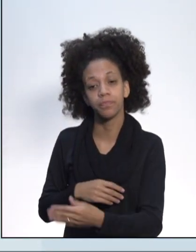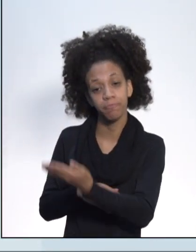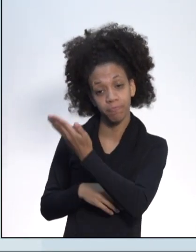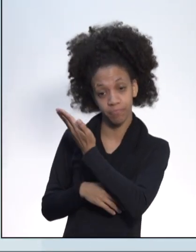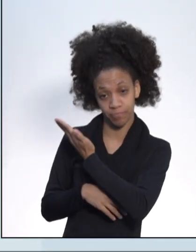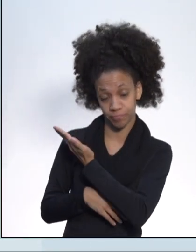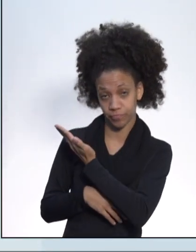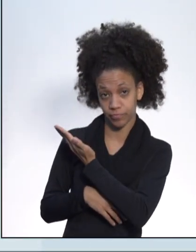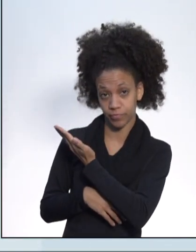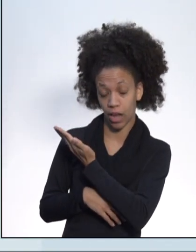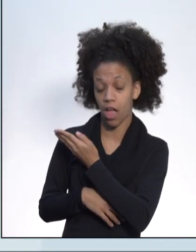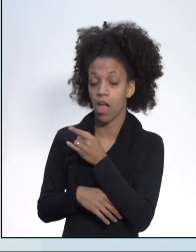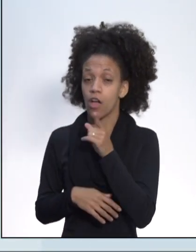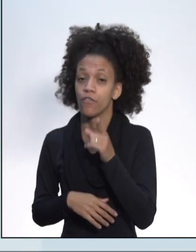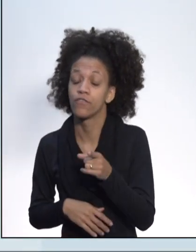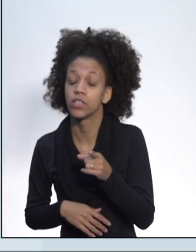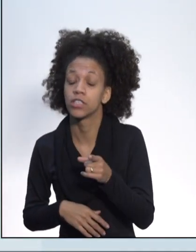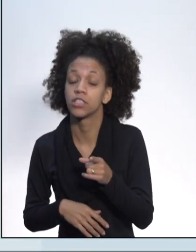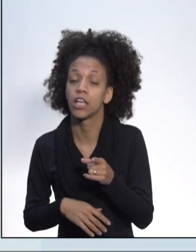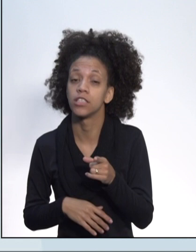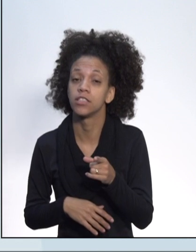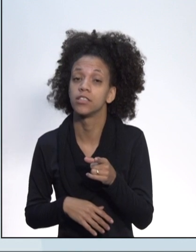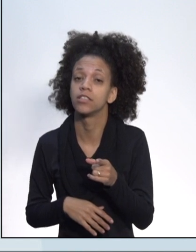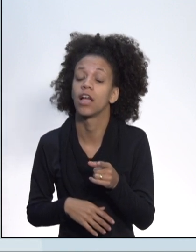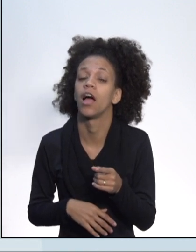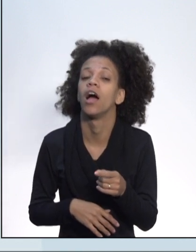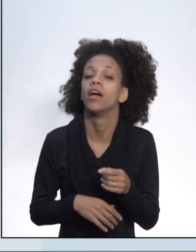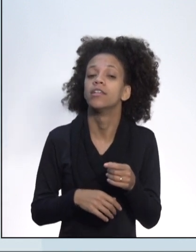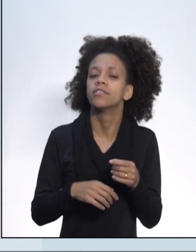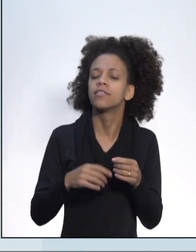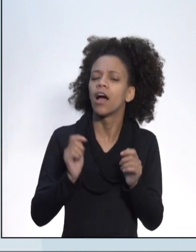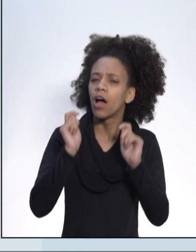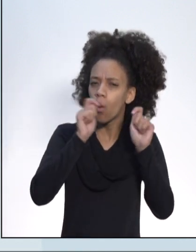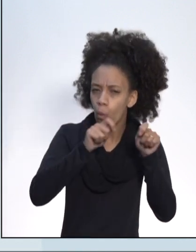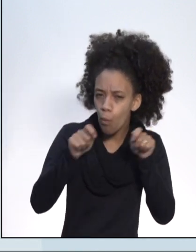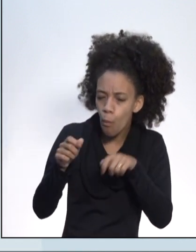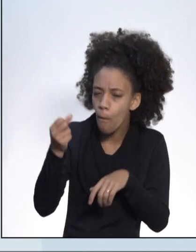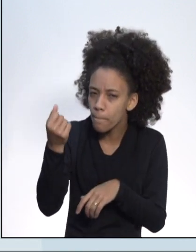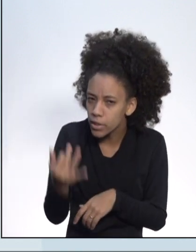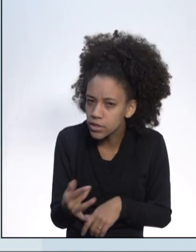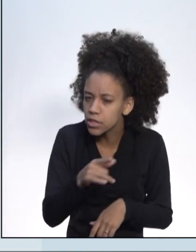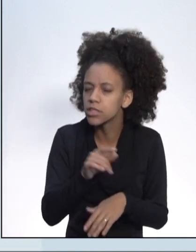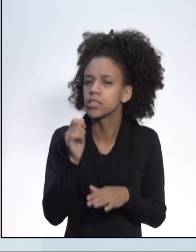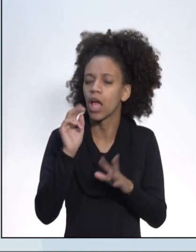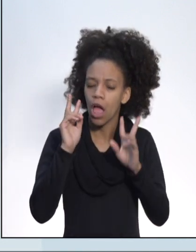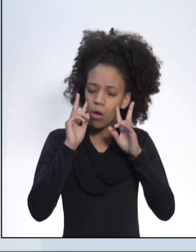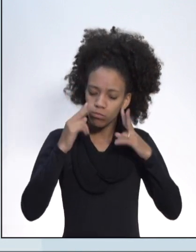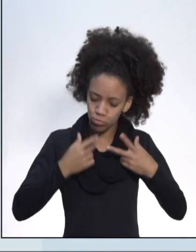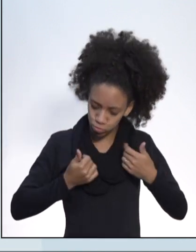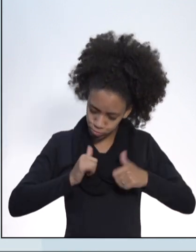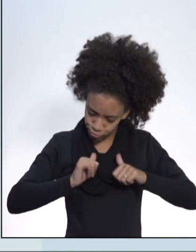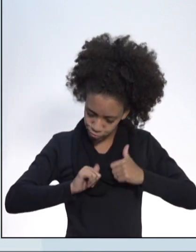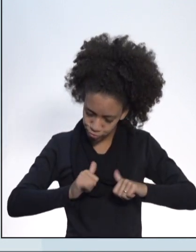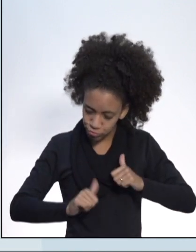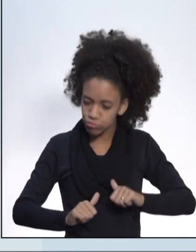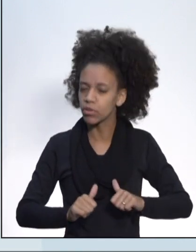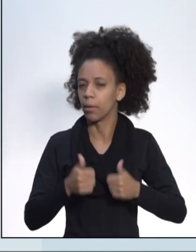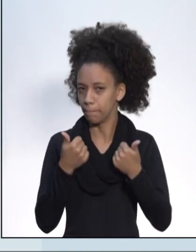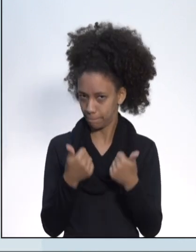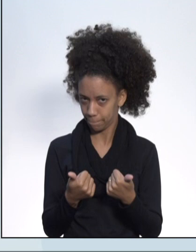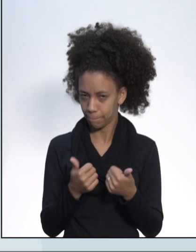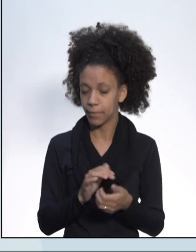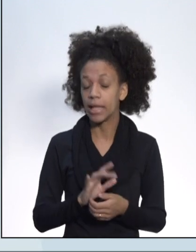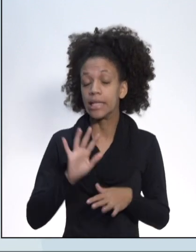que é para vocês olharem a questão dessas competências e pedir e fazer uma autoavaliação, tá certo?